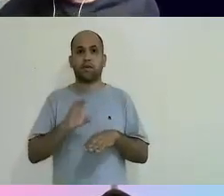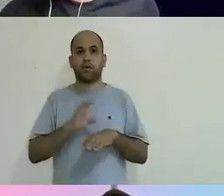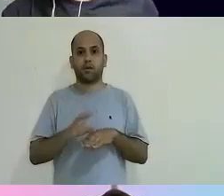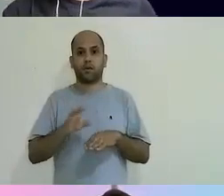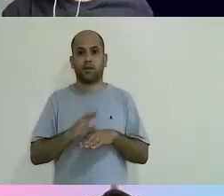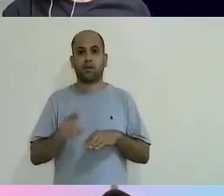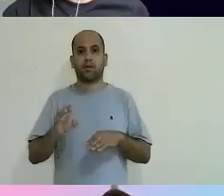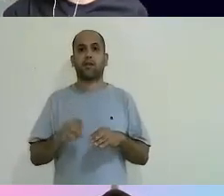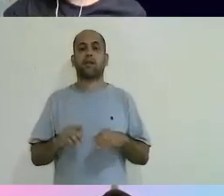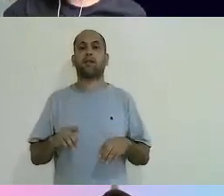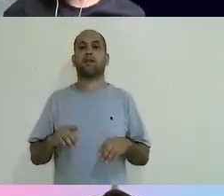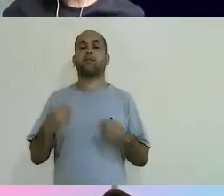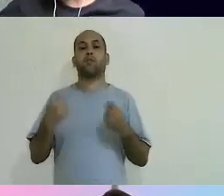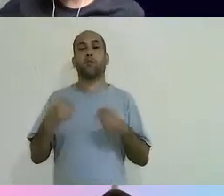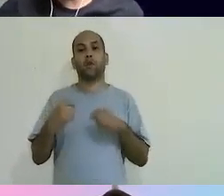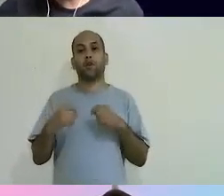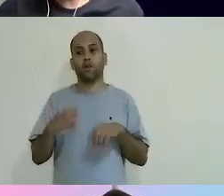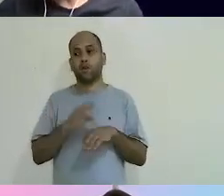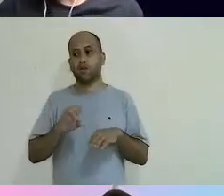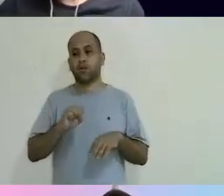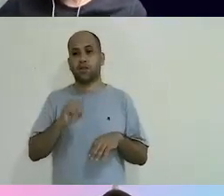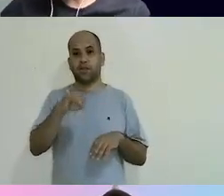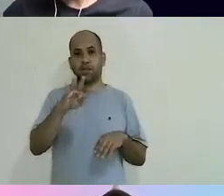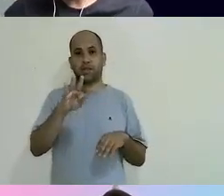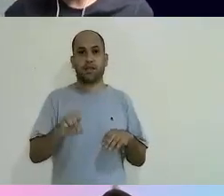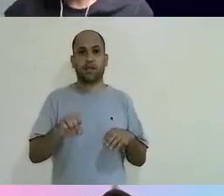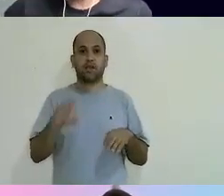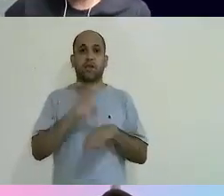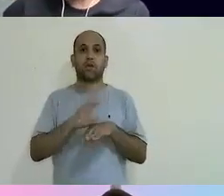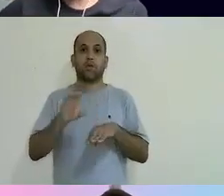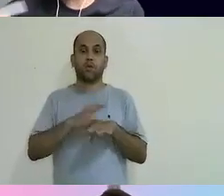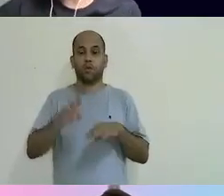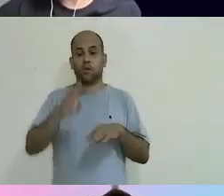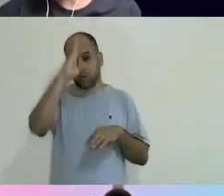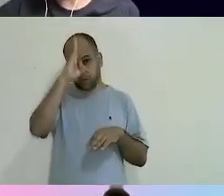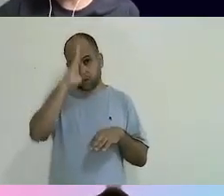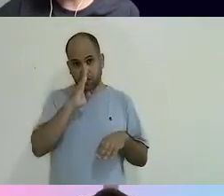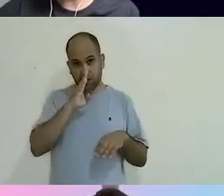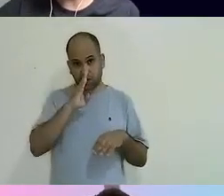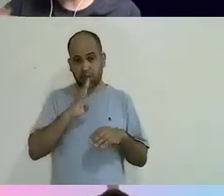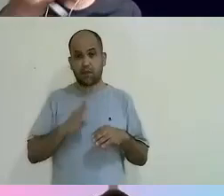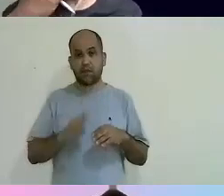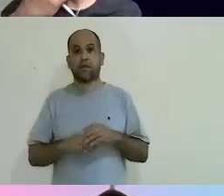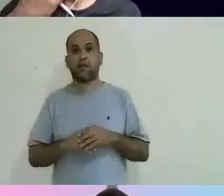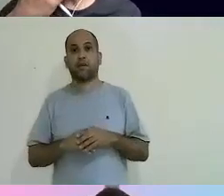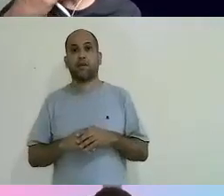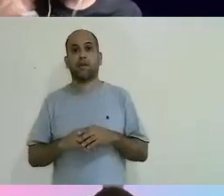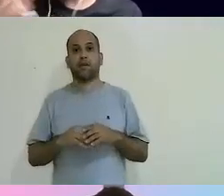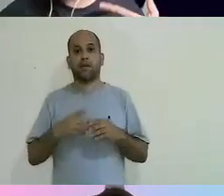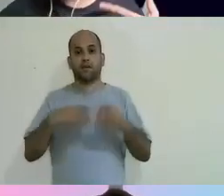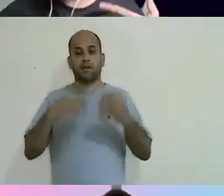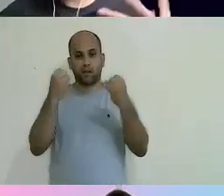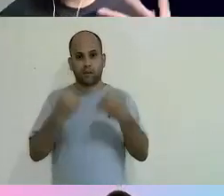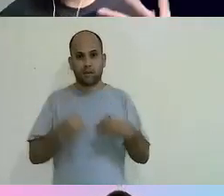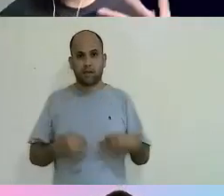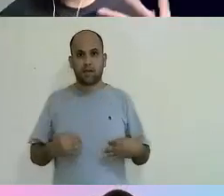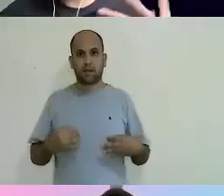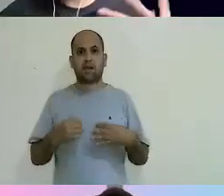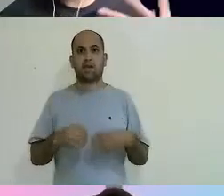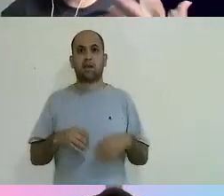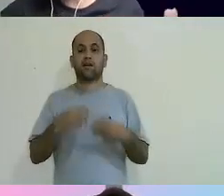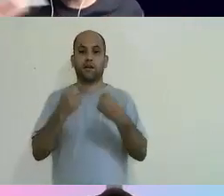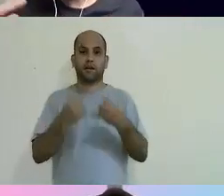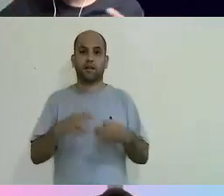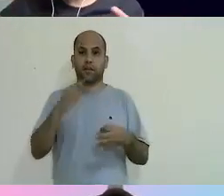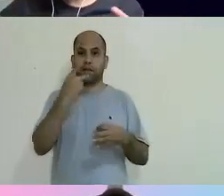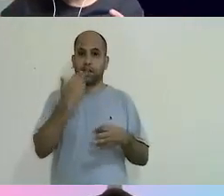Coursera, ou outros sites que oferecem cursos gratuitos e que você pode sentir se aquilo fala a sua língua, se